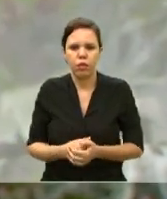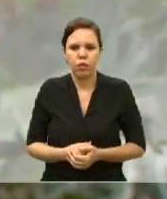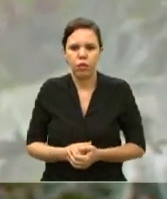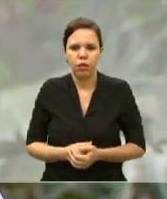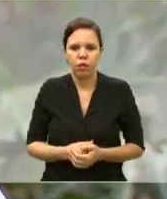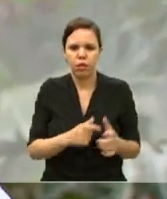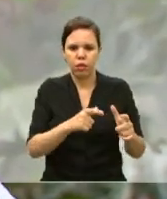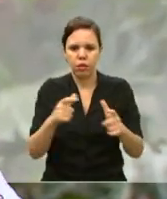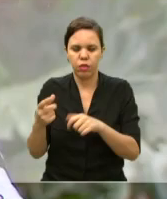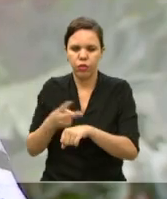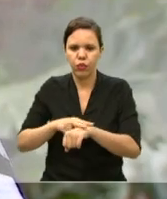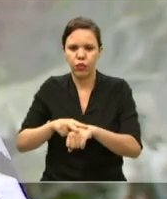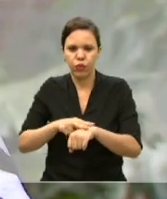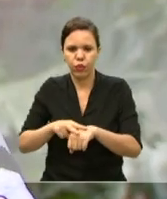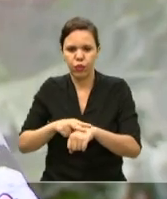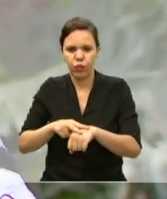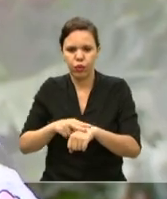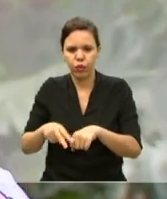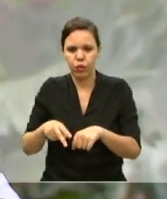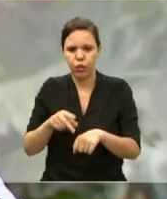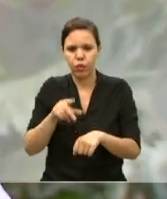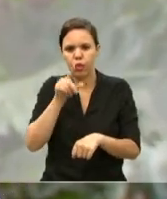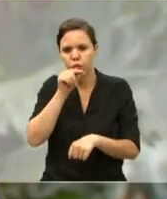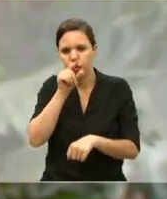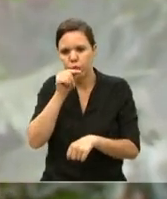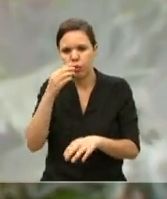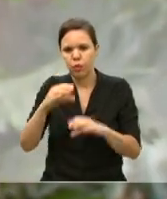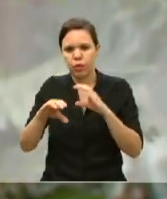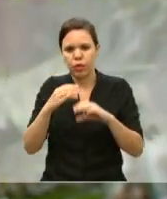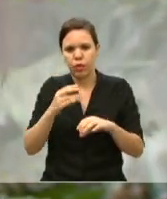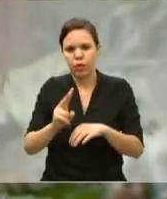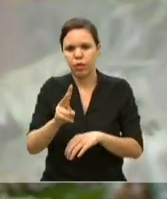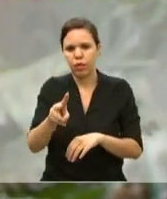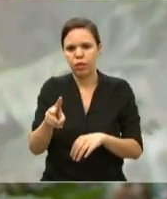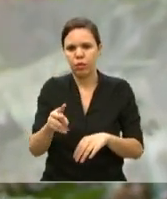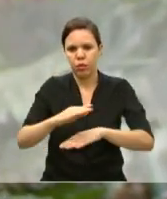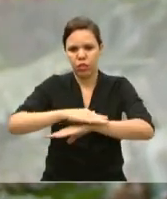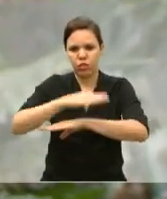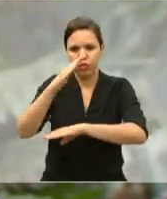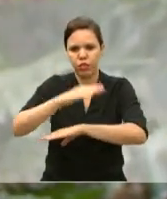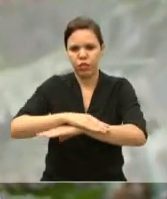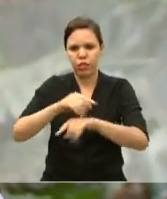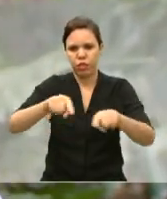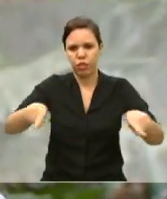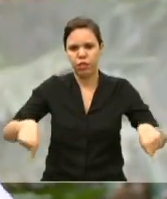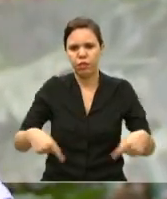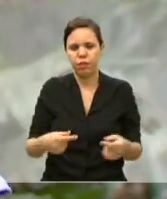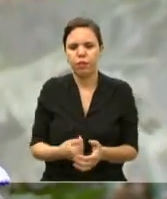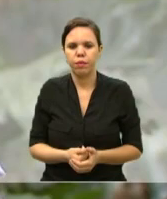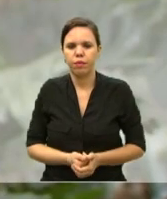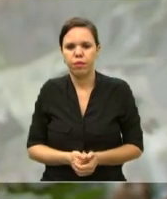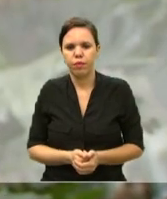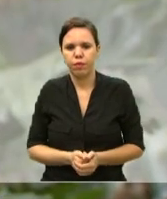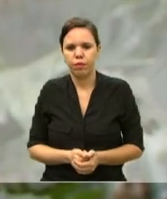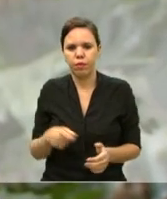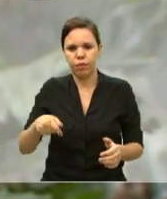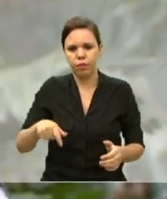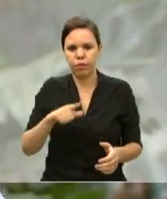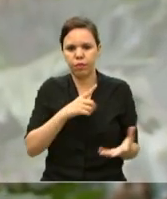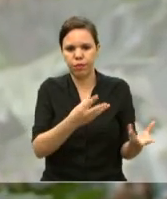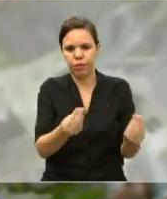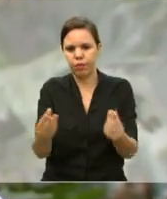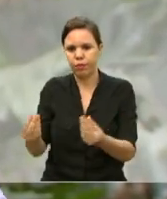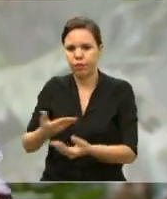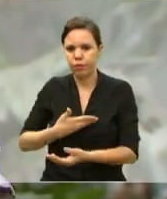Eu amo o espaço verde, os pássaros que ficam cantando sempre aqui na janela da nossa sala. Aqui eu tenho